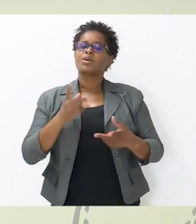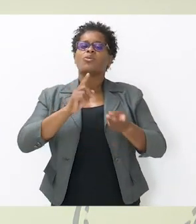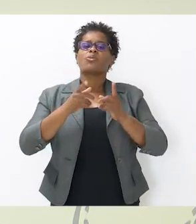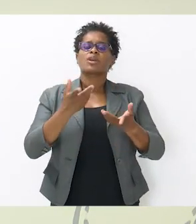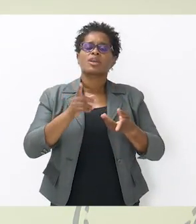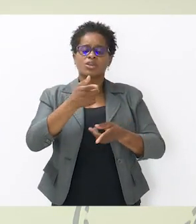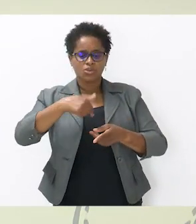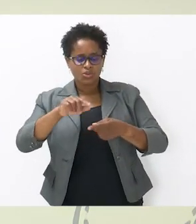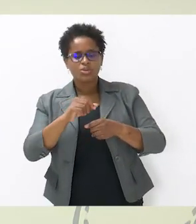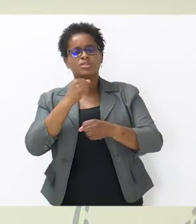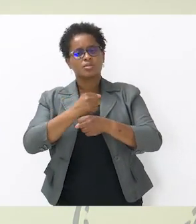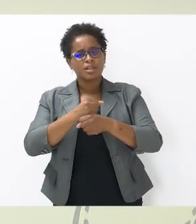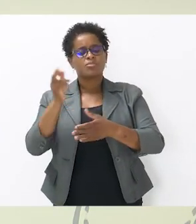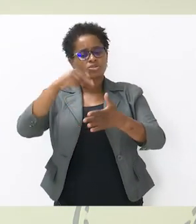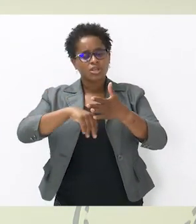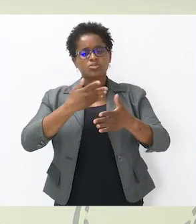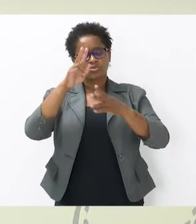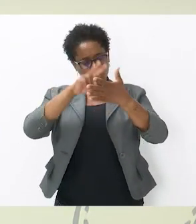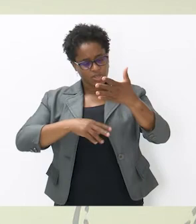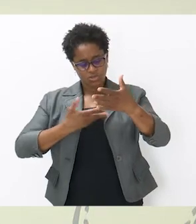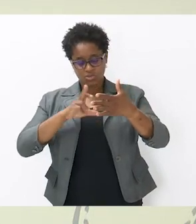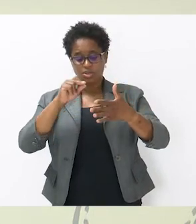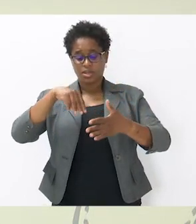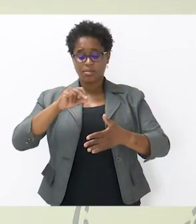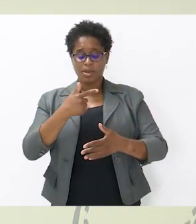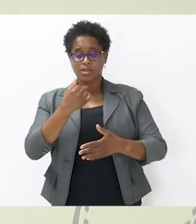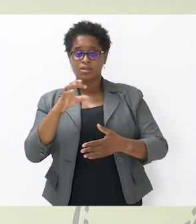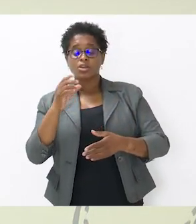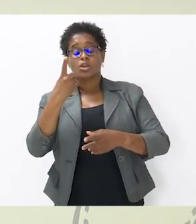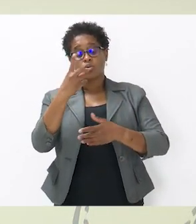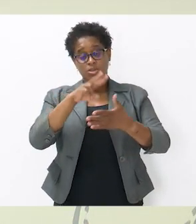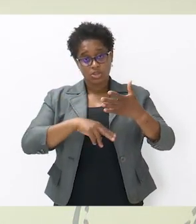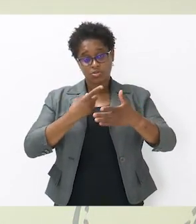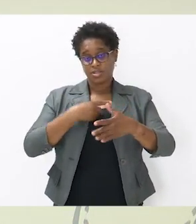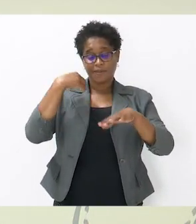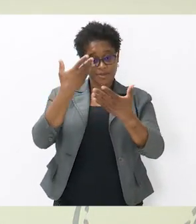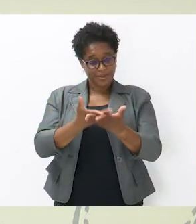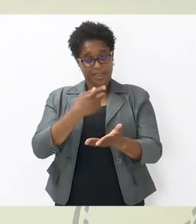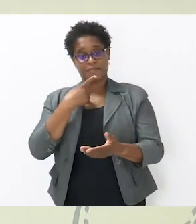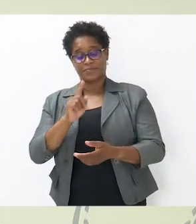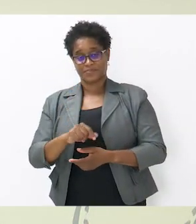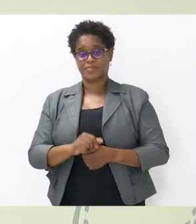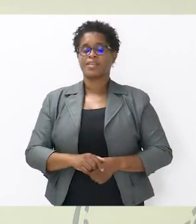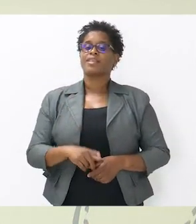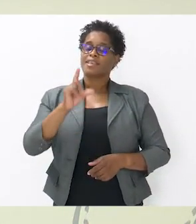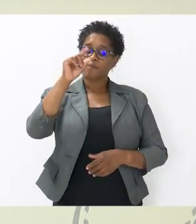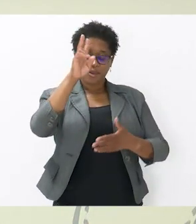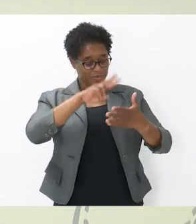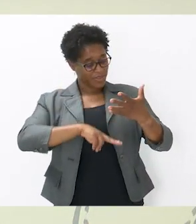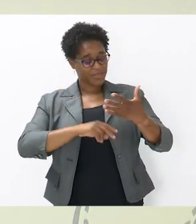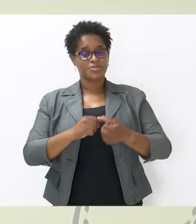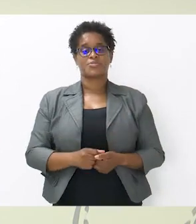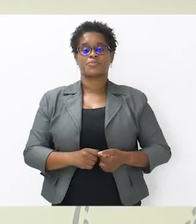que é que nós vimos dentro do texto dramático? Que é um texto para ser representado, que é um